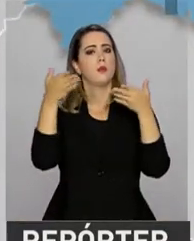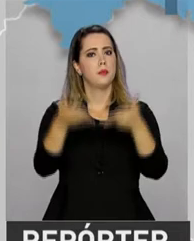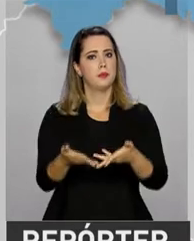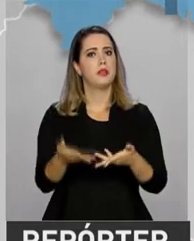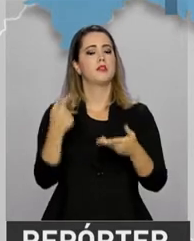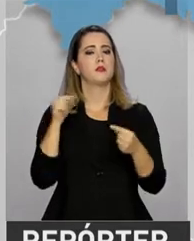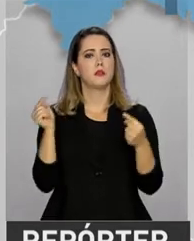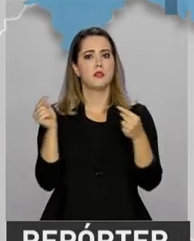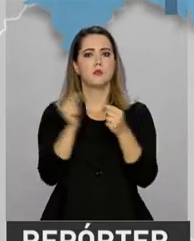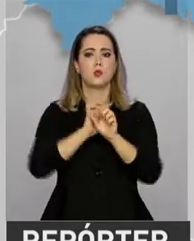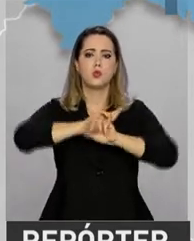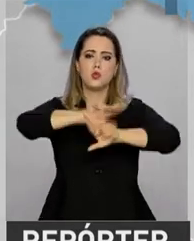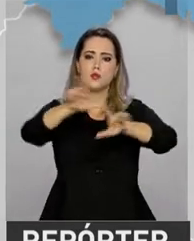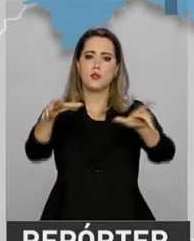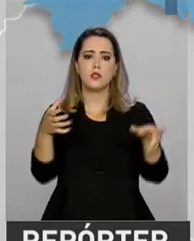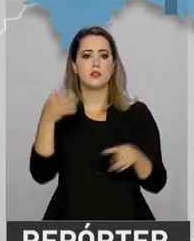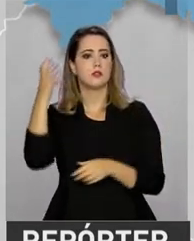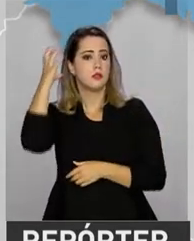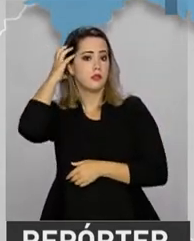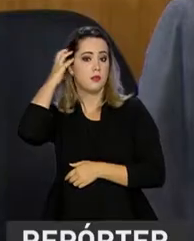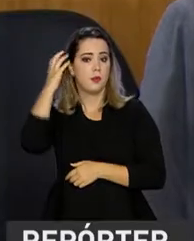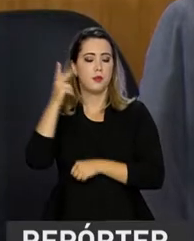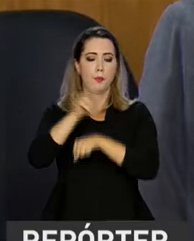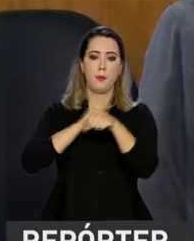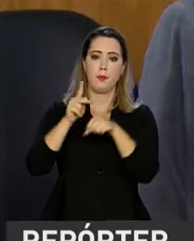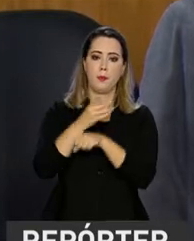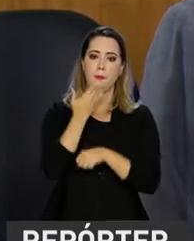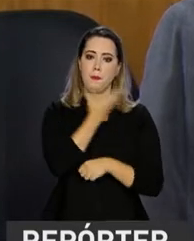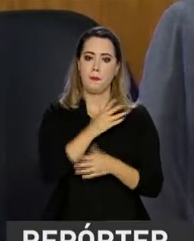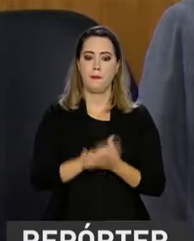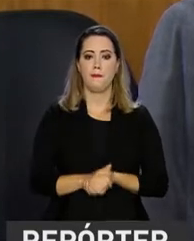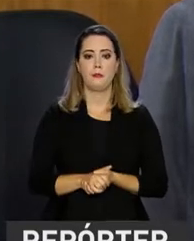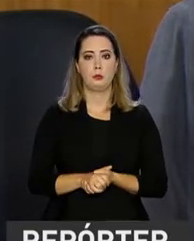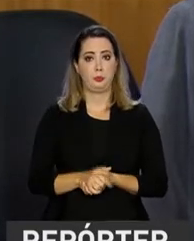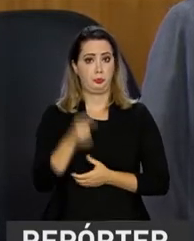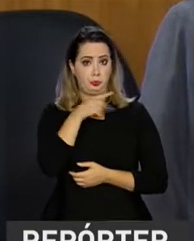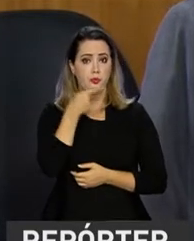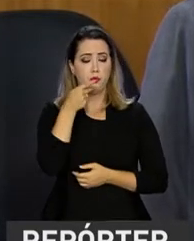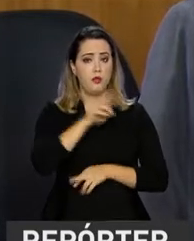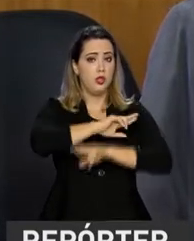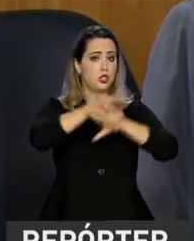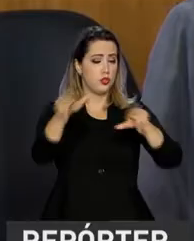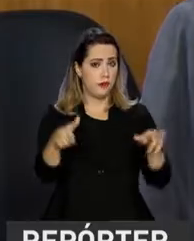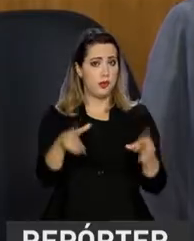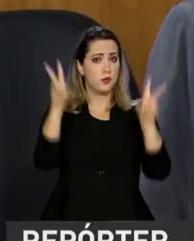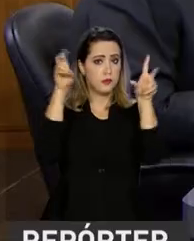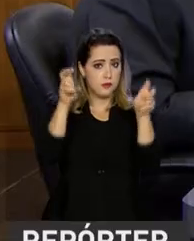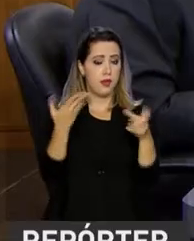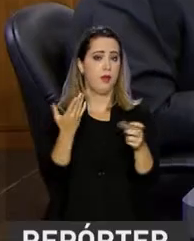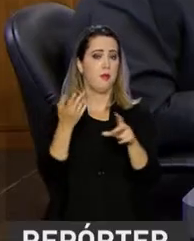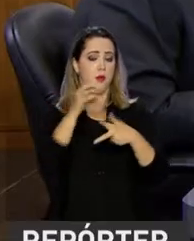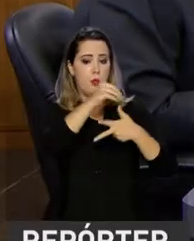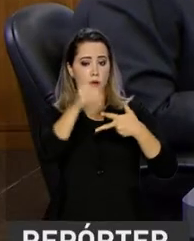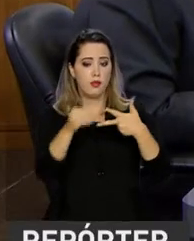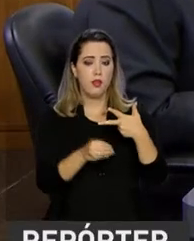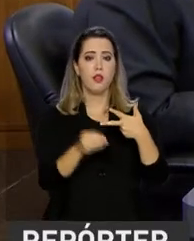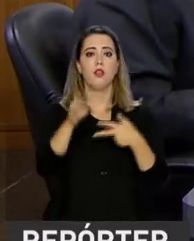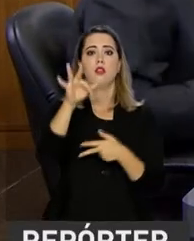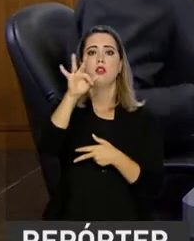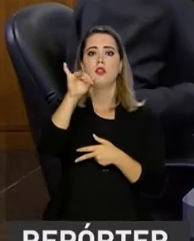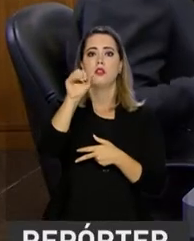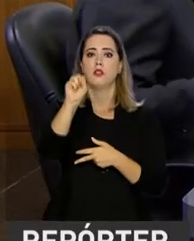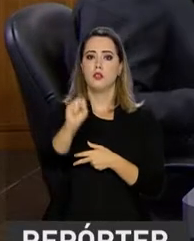de emissoras de rádio de todo o país o ministro falou sobre vários assuntos como enem o fies ea